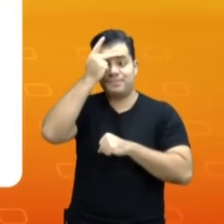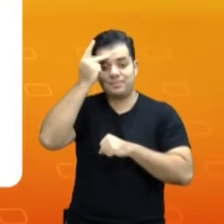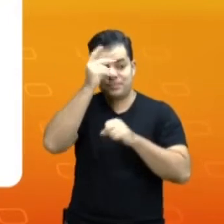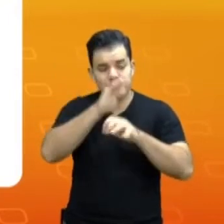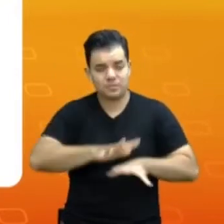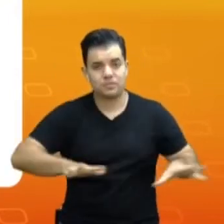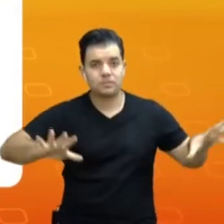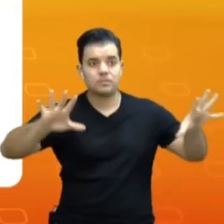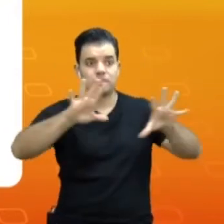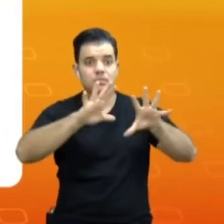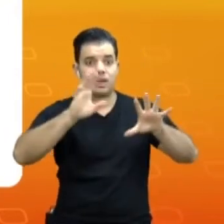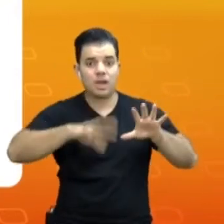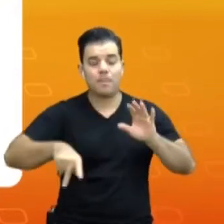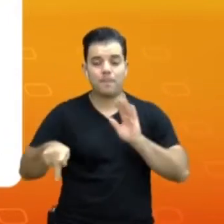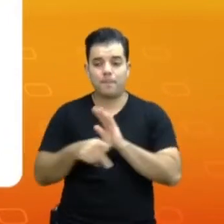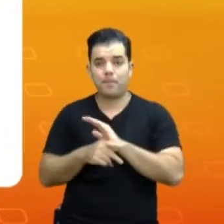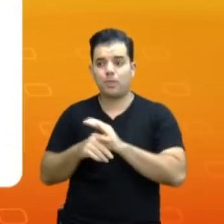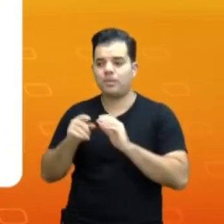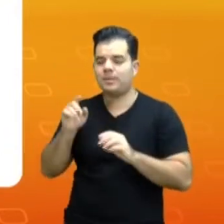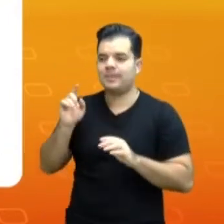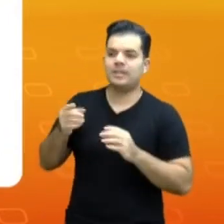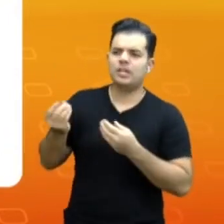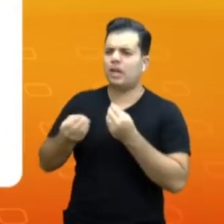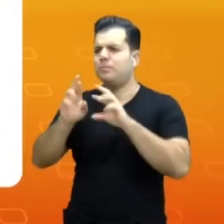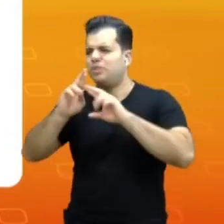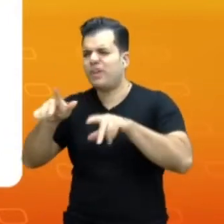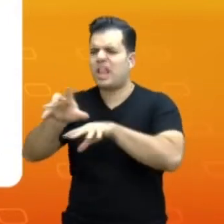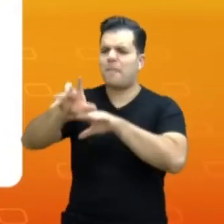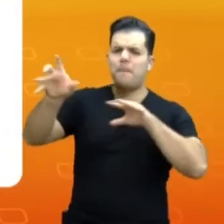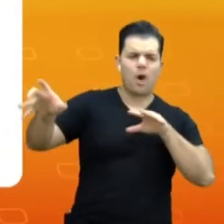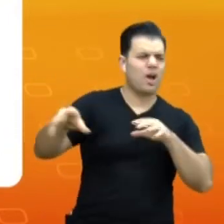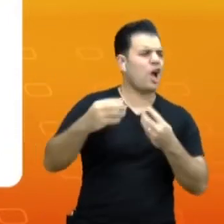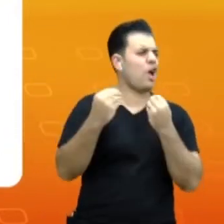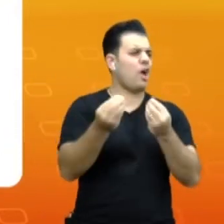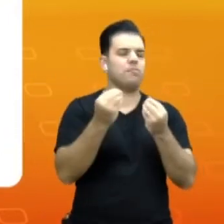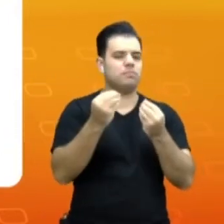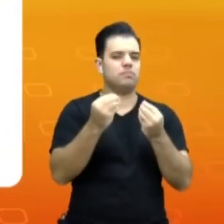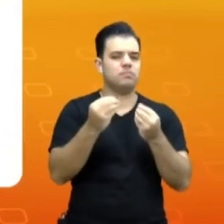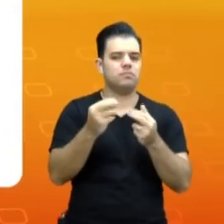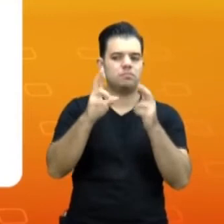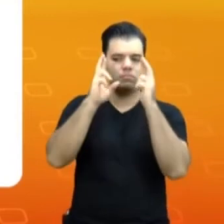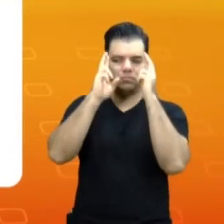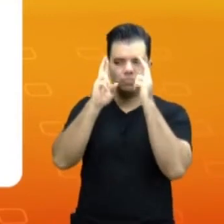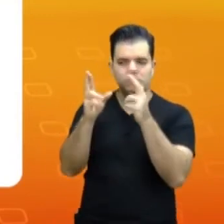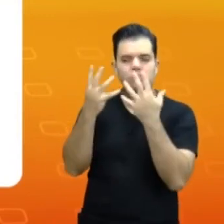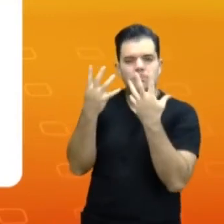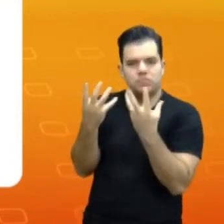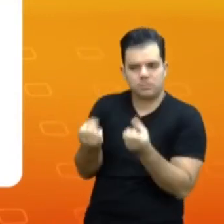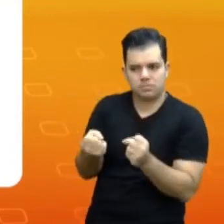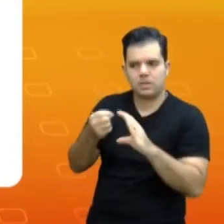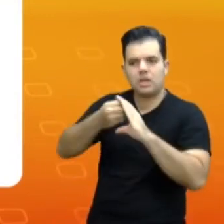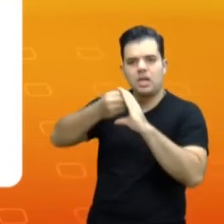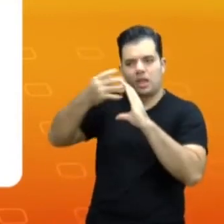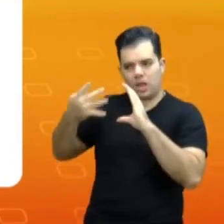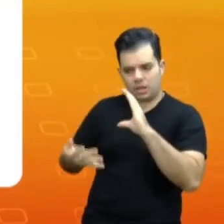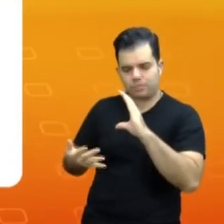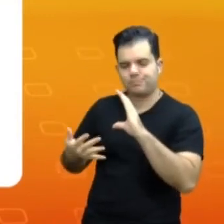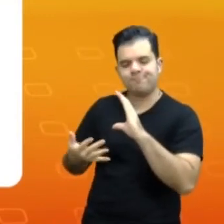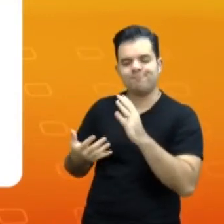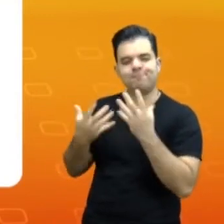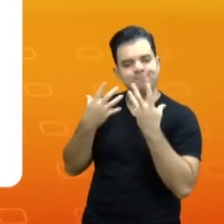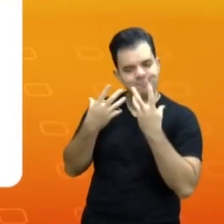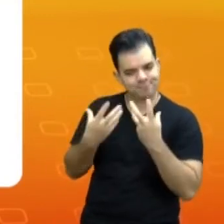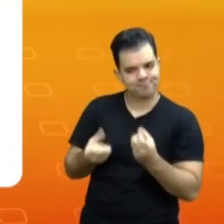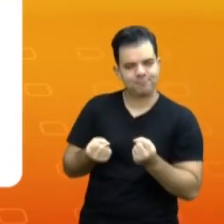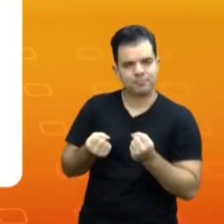ela fez com que este modelo fosse inquestionável, né? Pelo time de conteúdo, de largada, né?